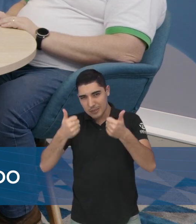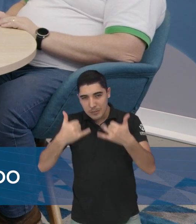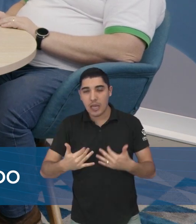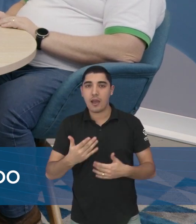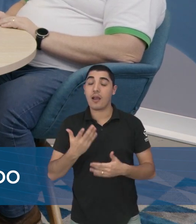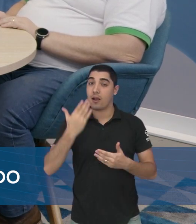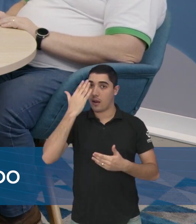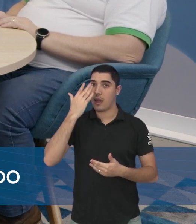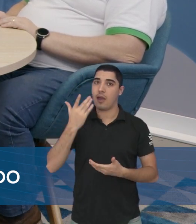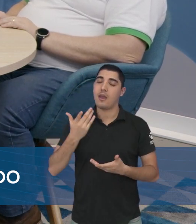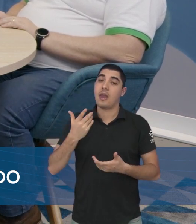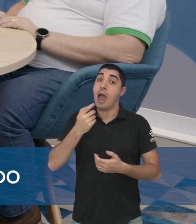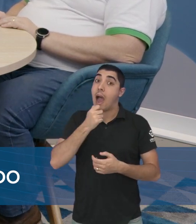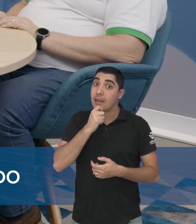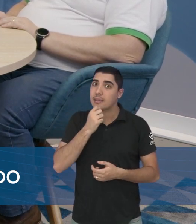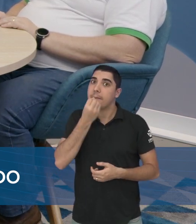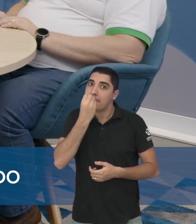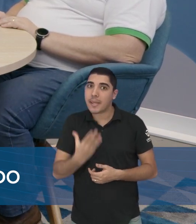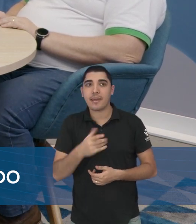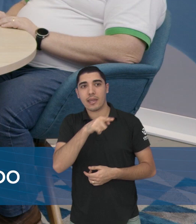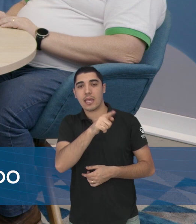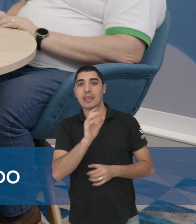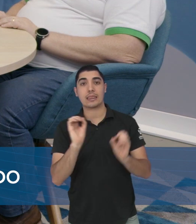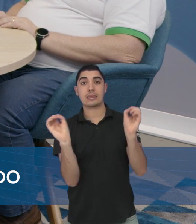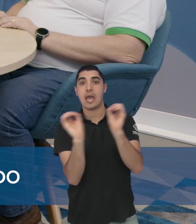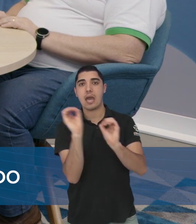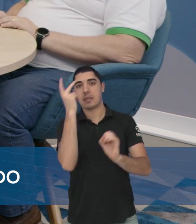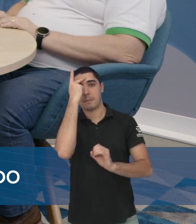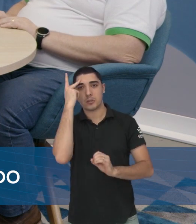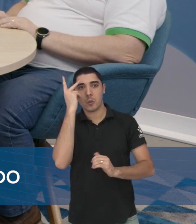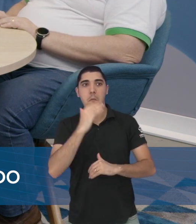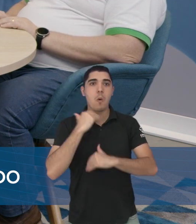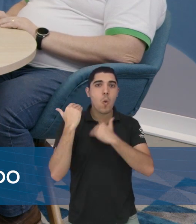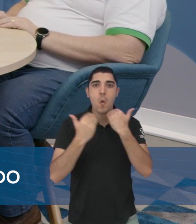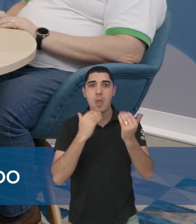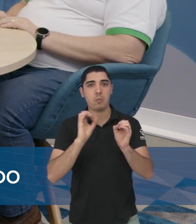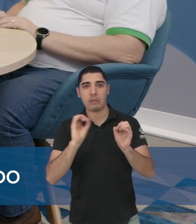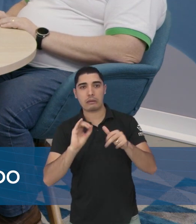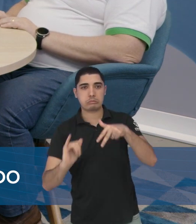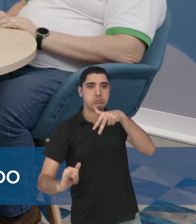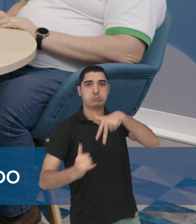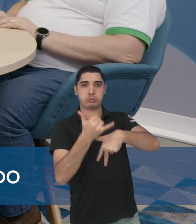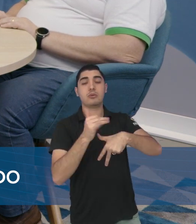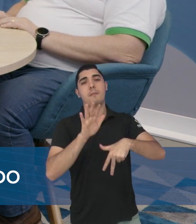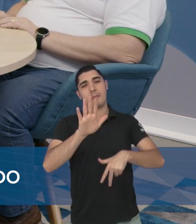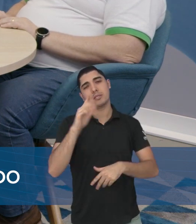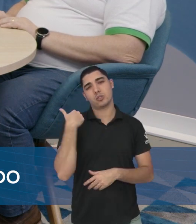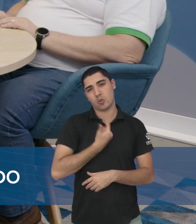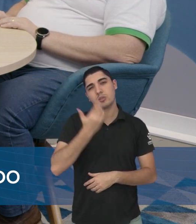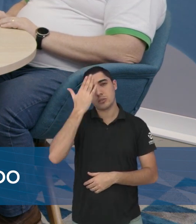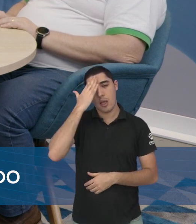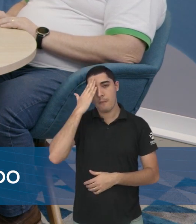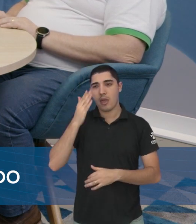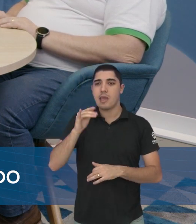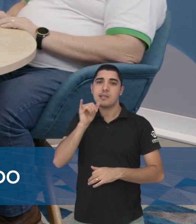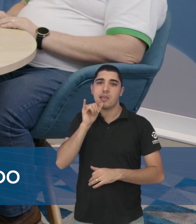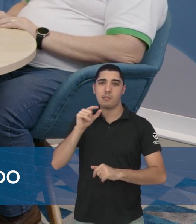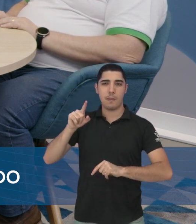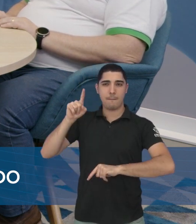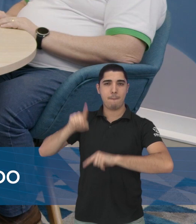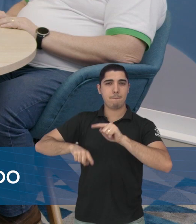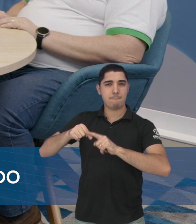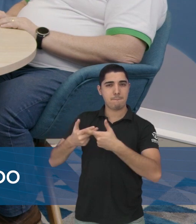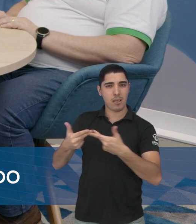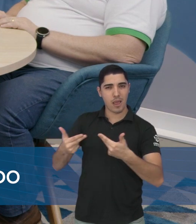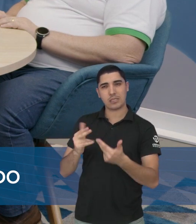houve vítimas, a gente até conversava no começo da matéria, mas mesmo não tendo vítimas, a gente sabe que perder